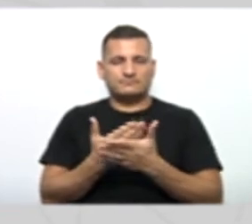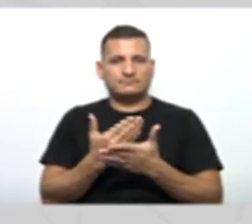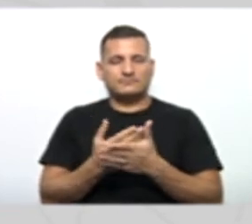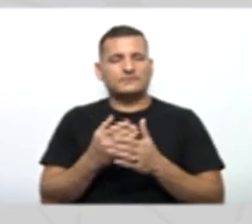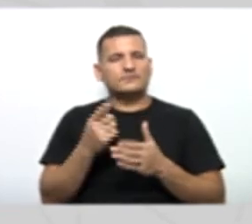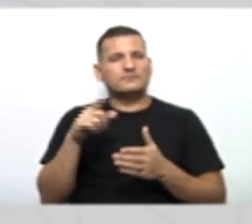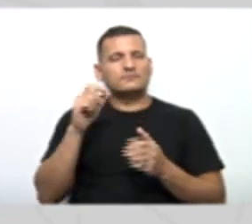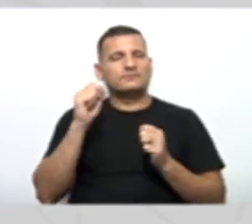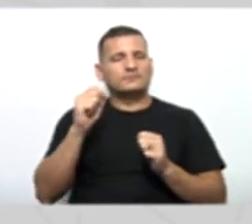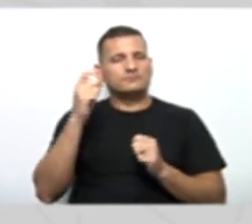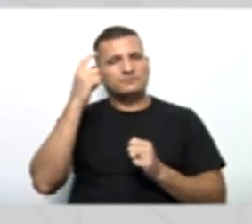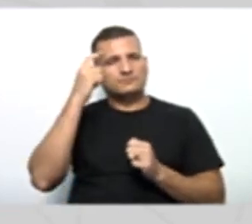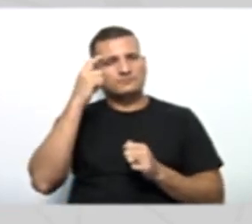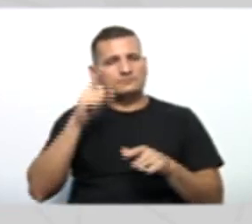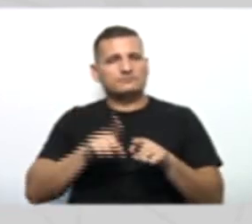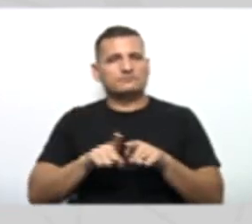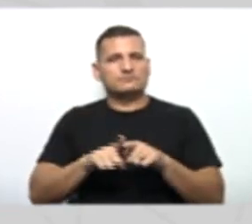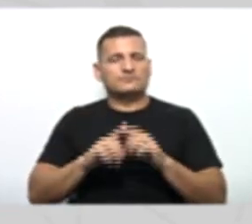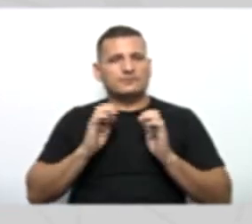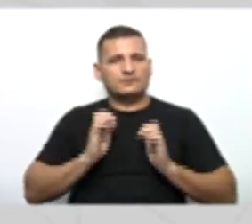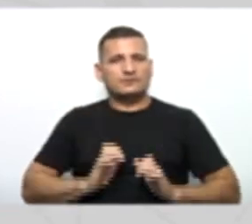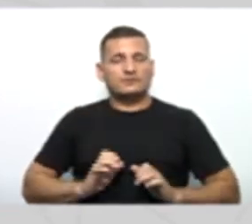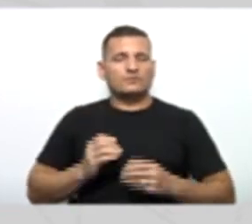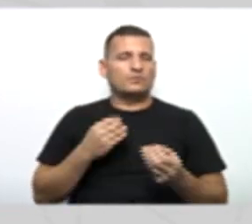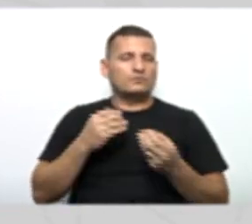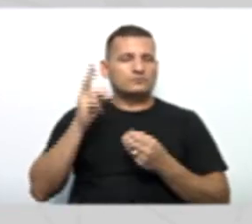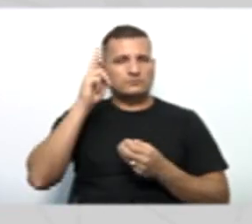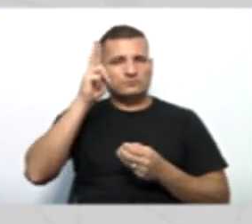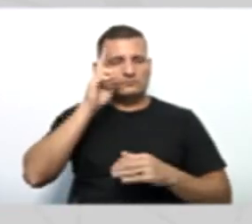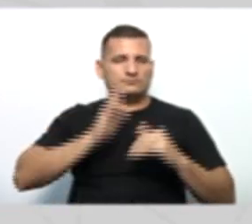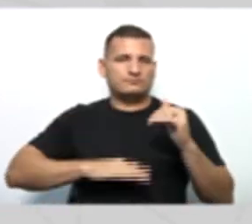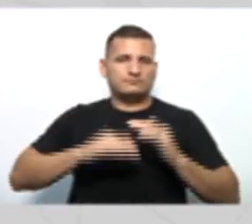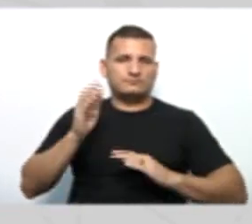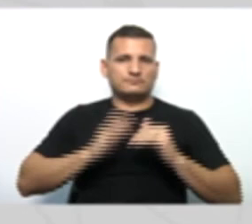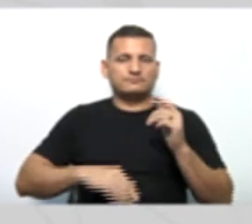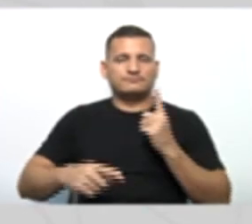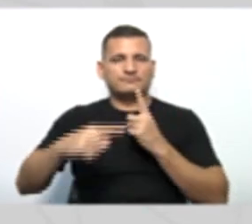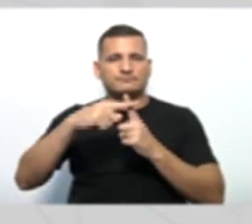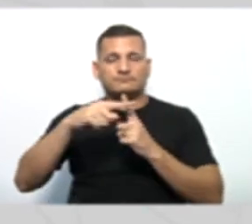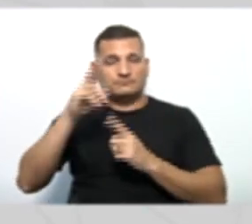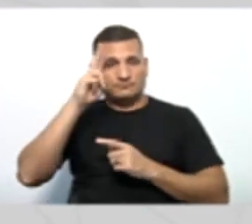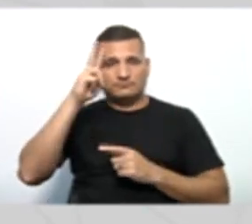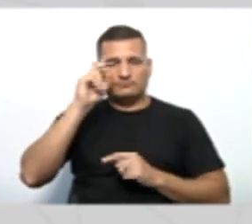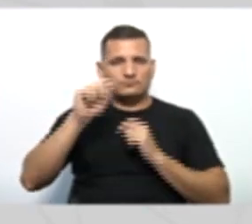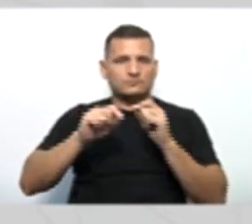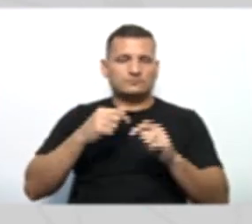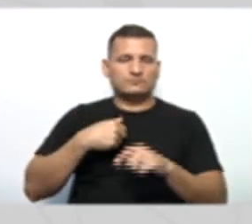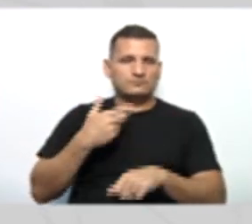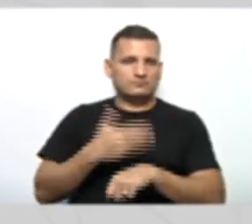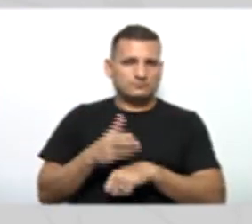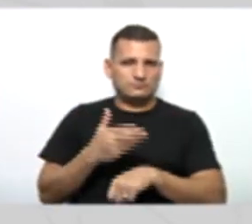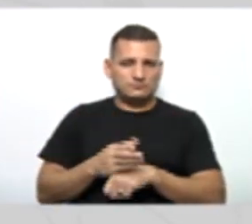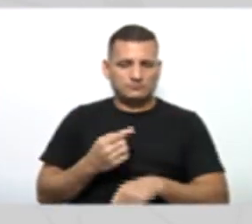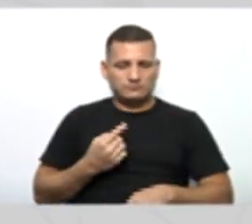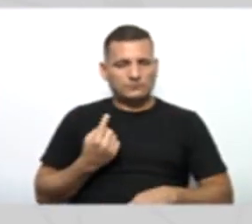botamos pensar na ética e também do ponto de vista da reputação no profissional lembrando que aquilo que eu pratico individualmente quanto o profissional